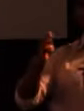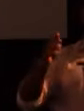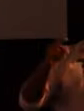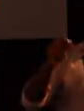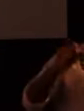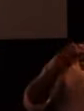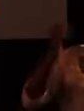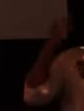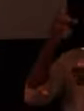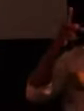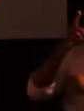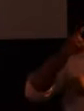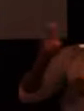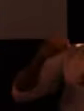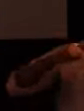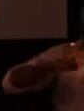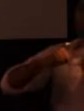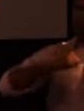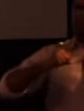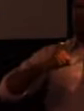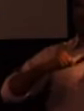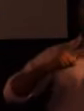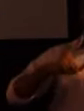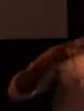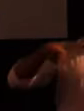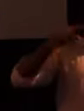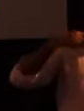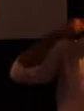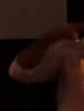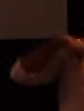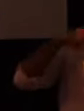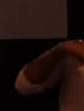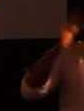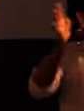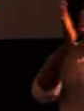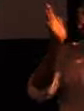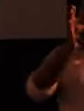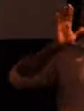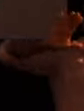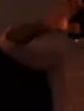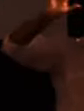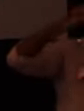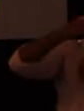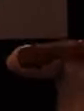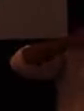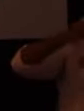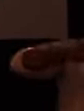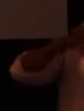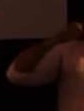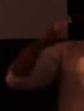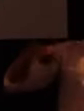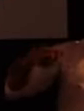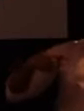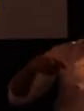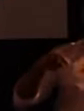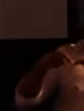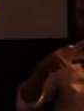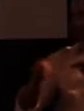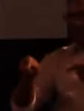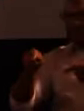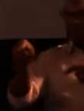muito debatido e que foi um grande desejo das pessoas que participaram dos debates, que nossa orla atlântica é uma região